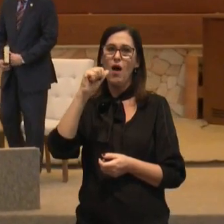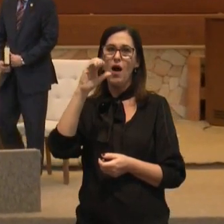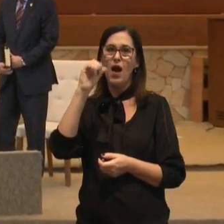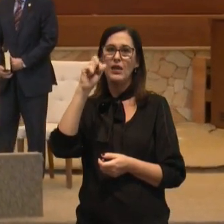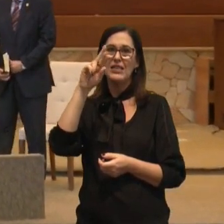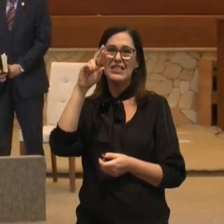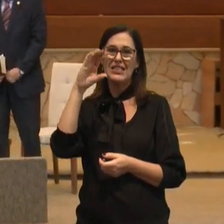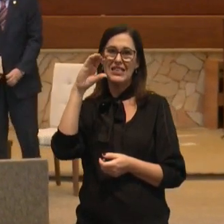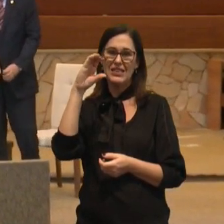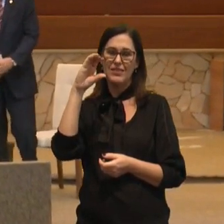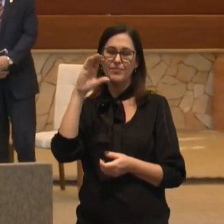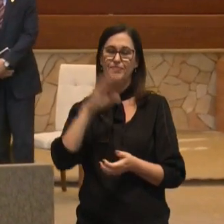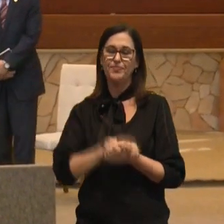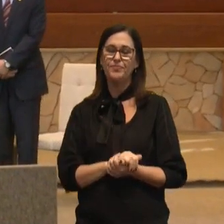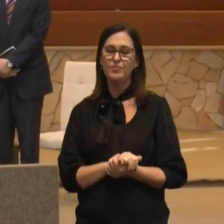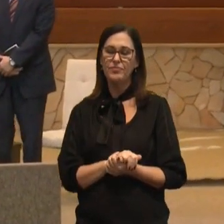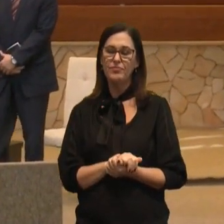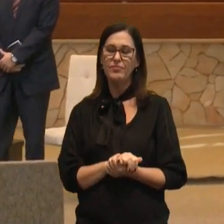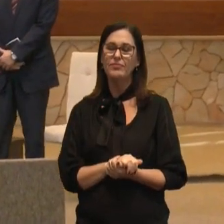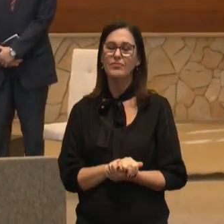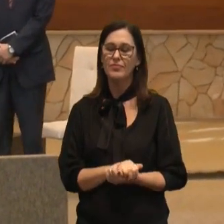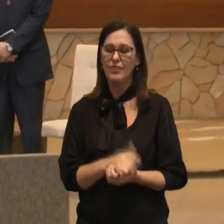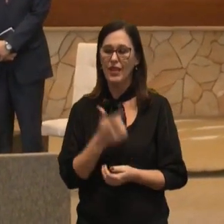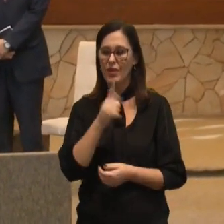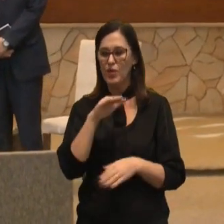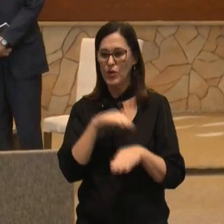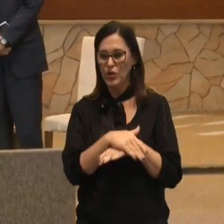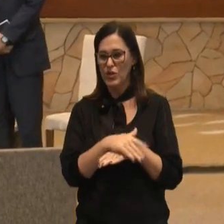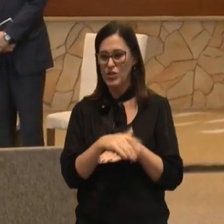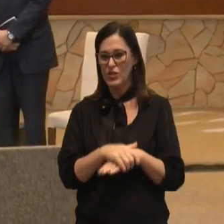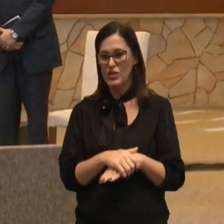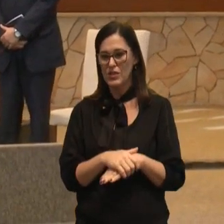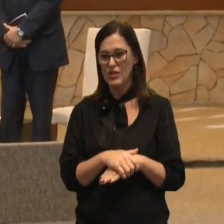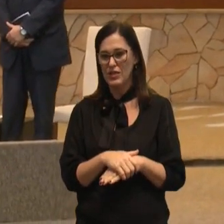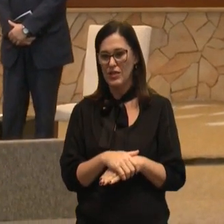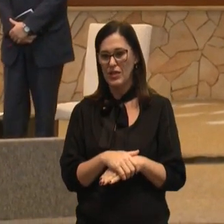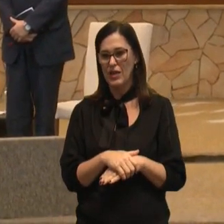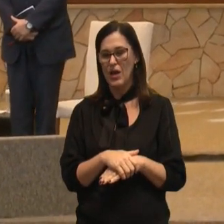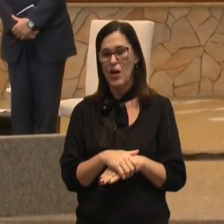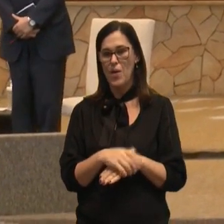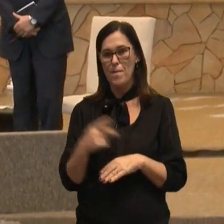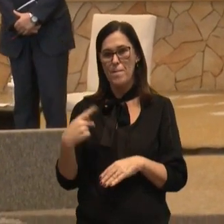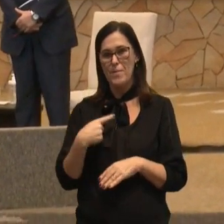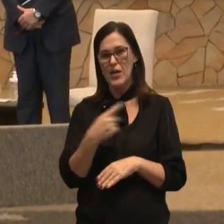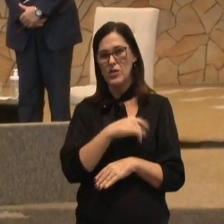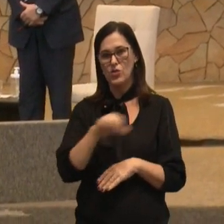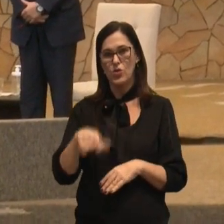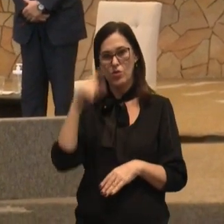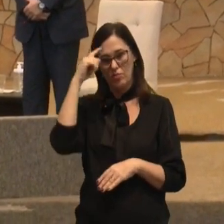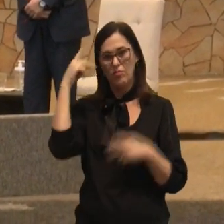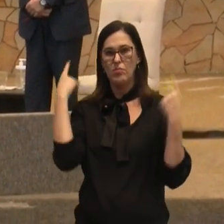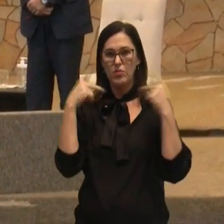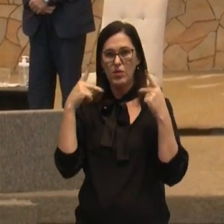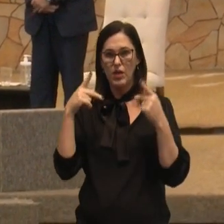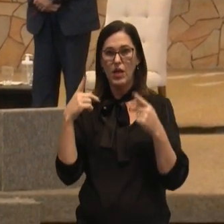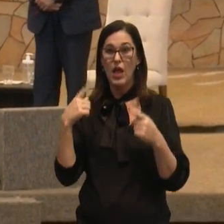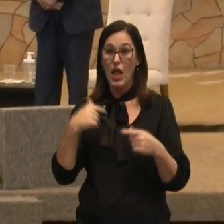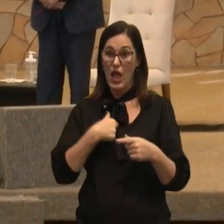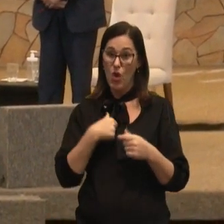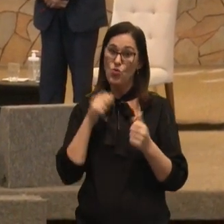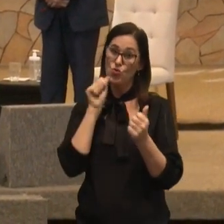encerrando esta manhã de culto. Logo mais à noite, o pastor Jair estará pregando, eu estarei com ele, acompanhando. Você